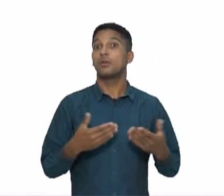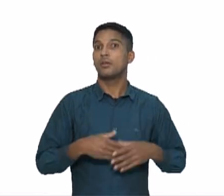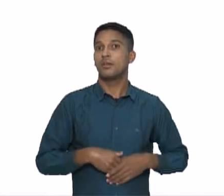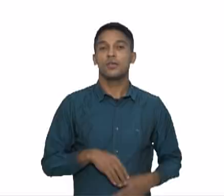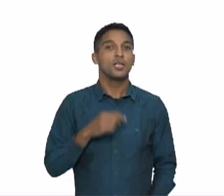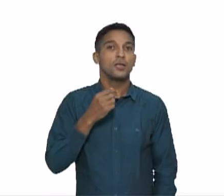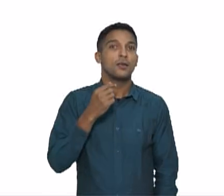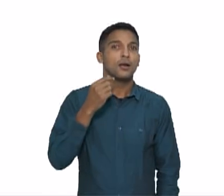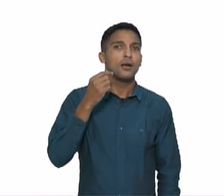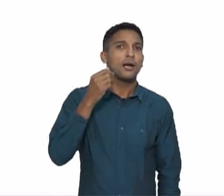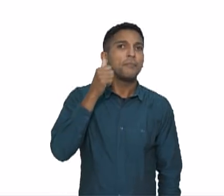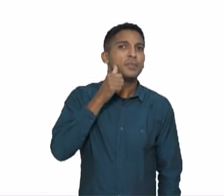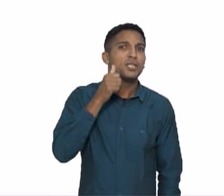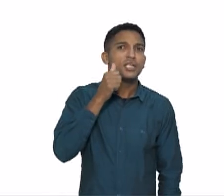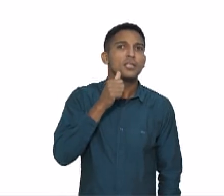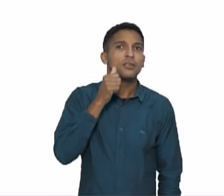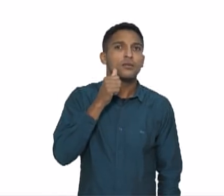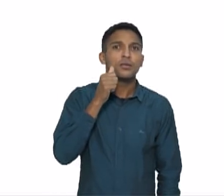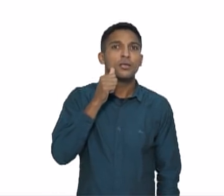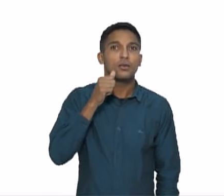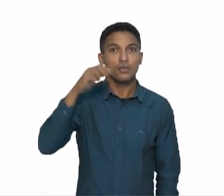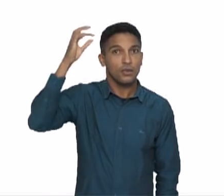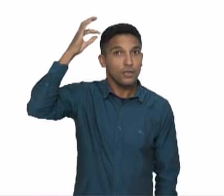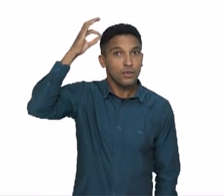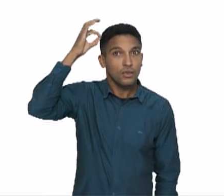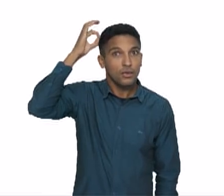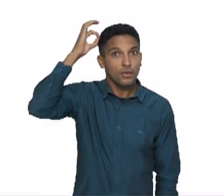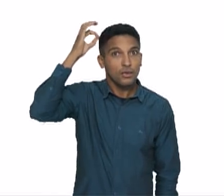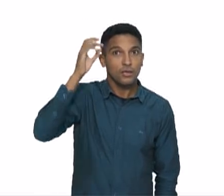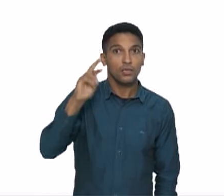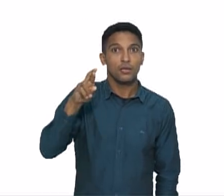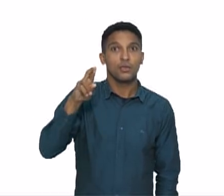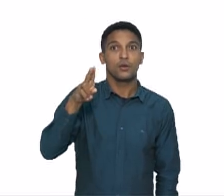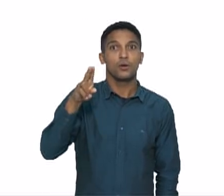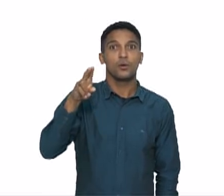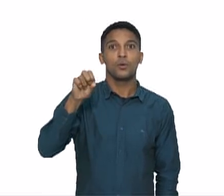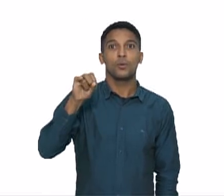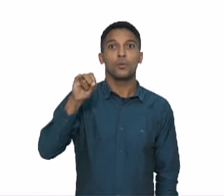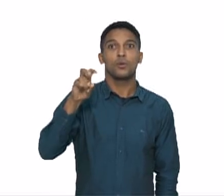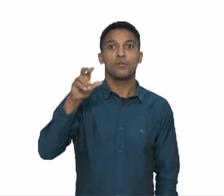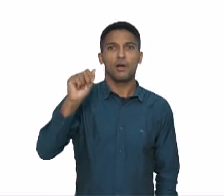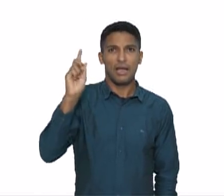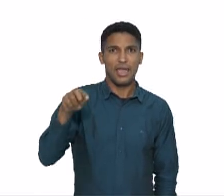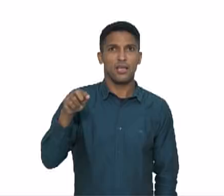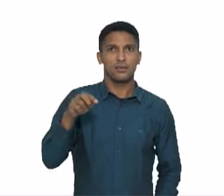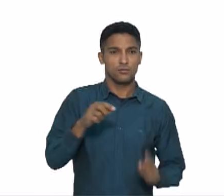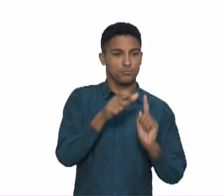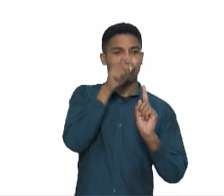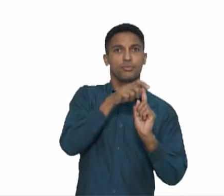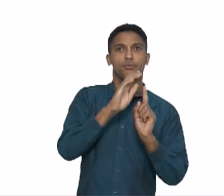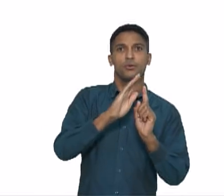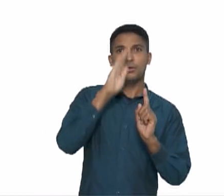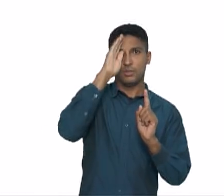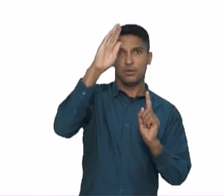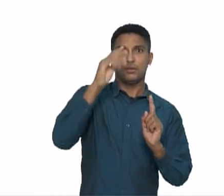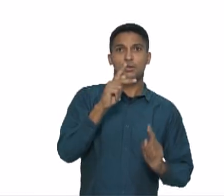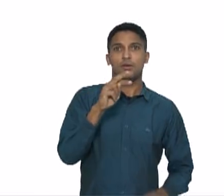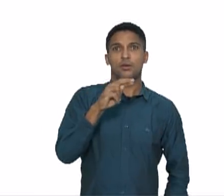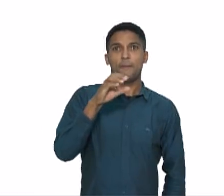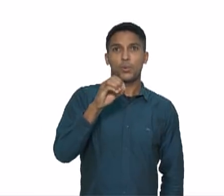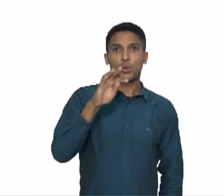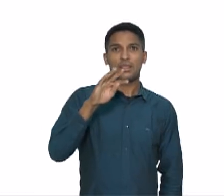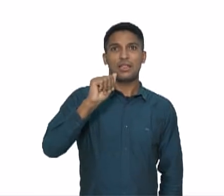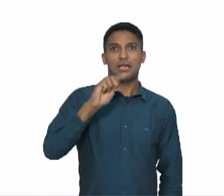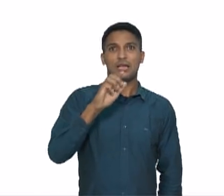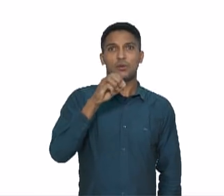ruiva é protagonista? B. O cachorro Basset é o protagonista? C. A dona do cachorro é